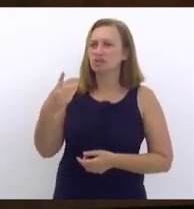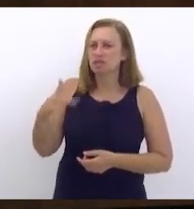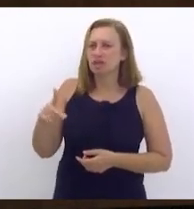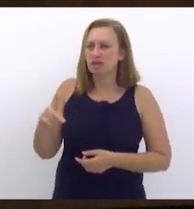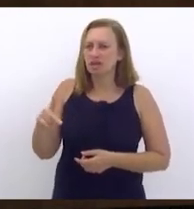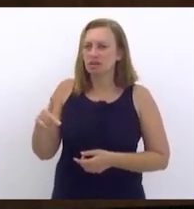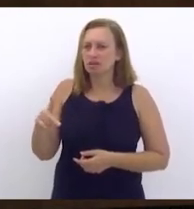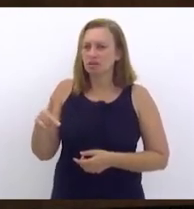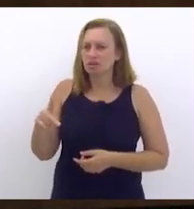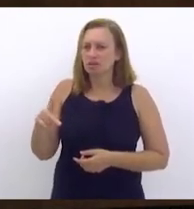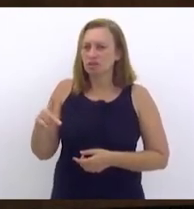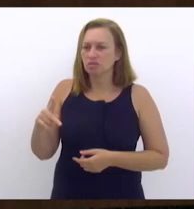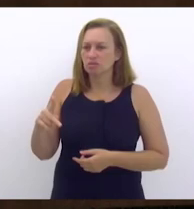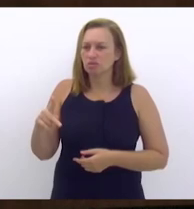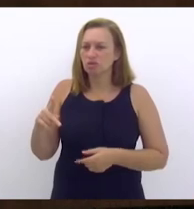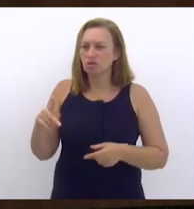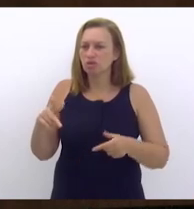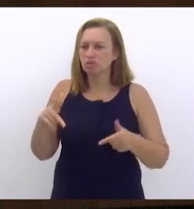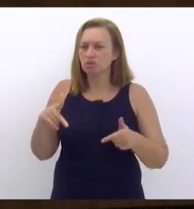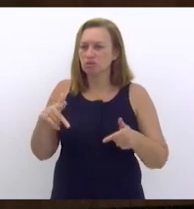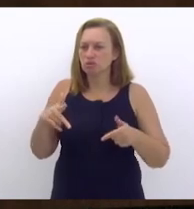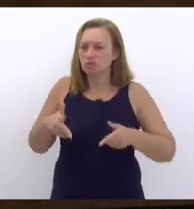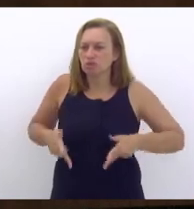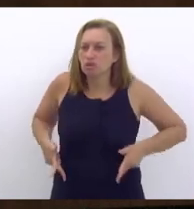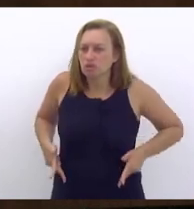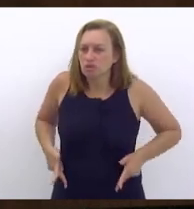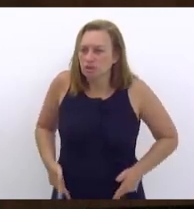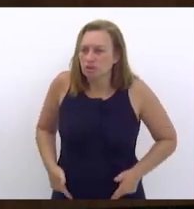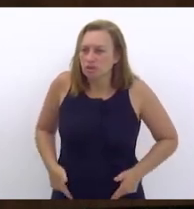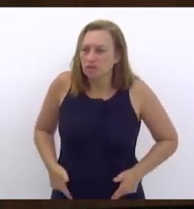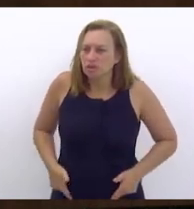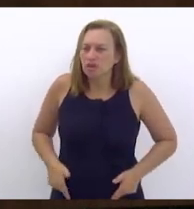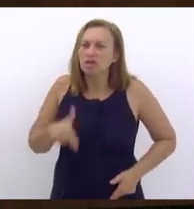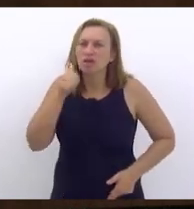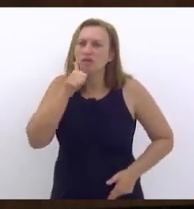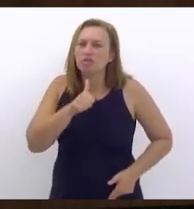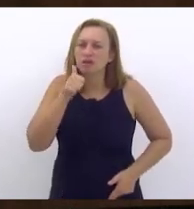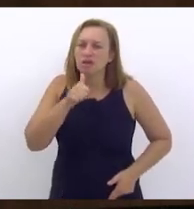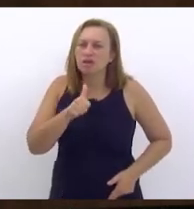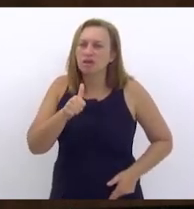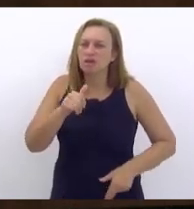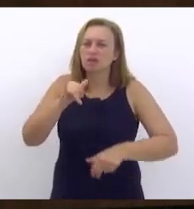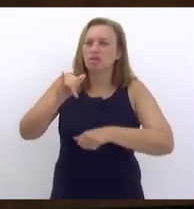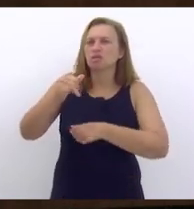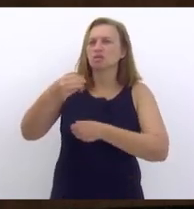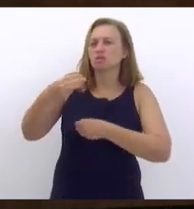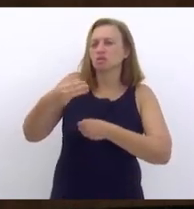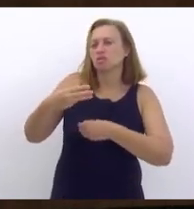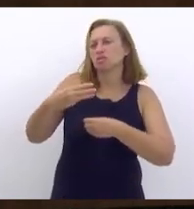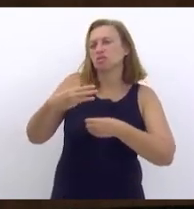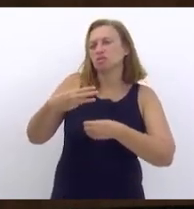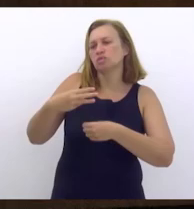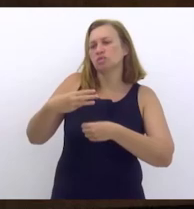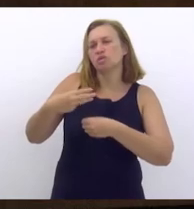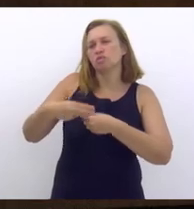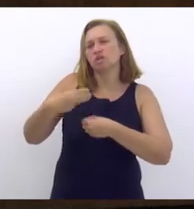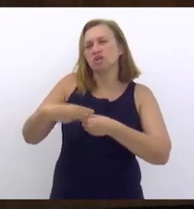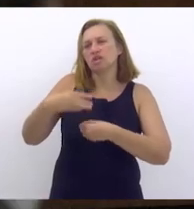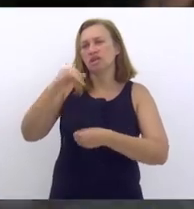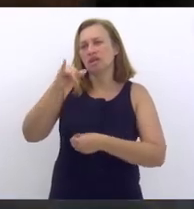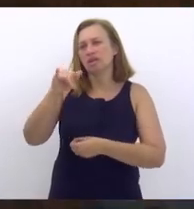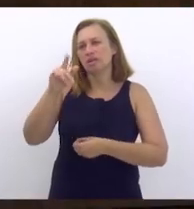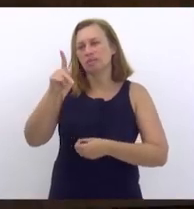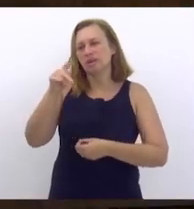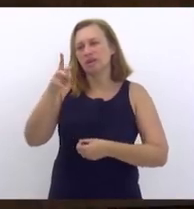as mulheres do município de Barra do Piraí. Quer dizer, uma fala para lá de misógina, uma fala